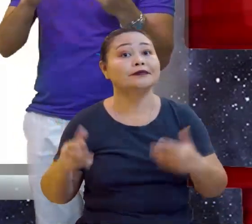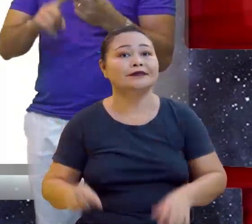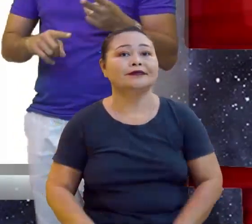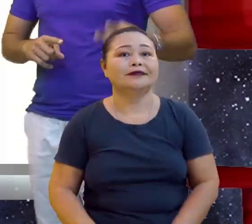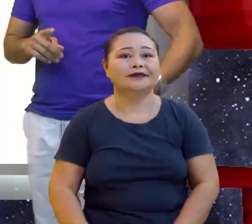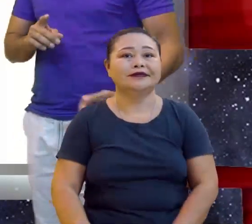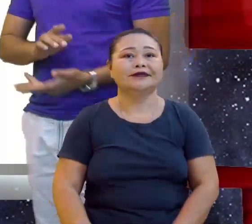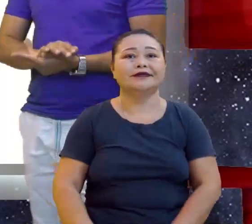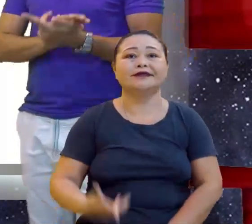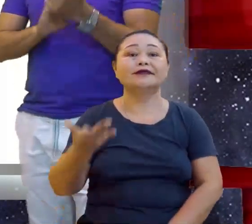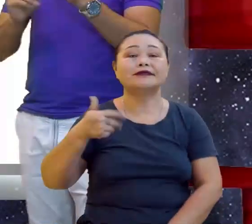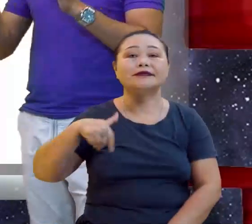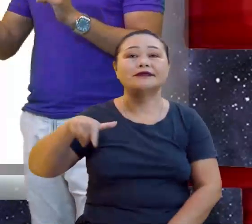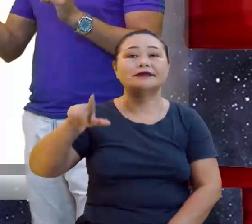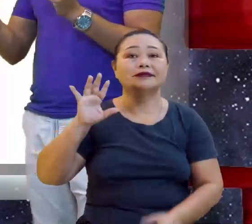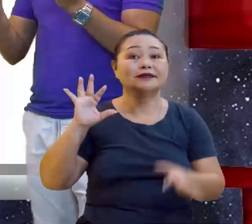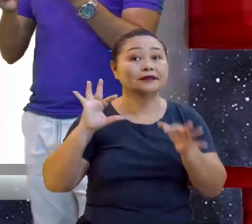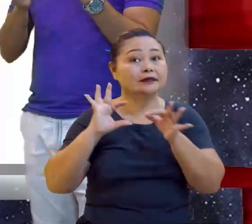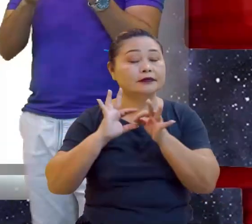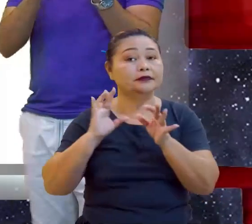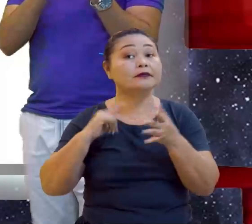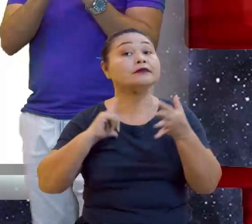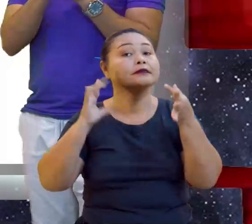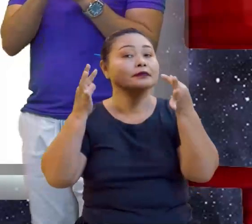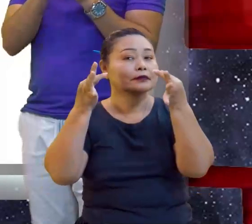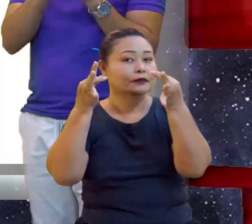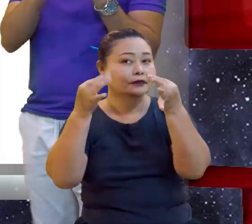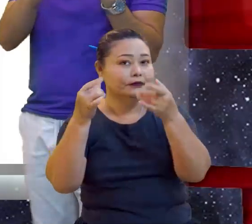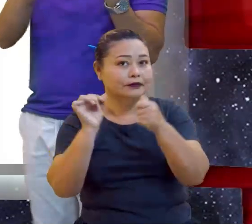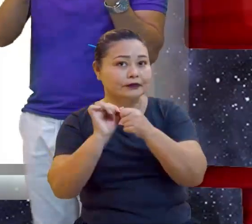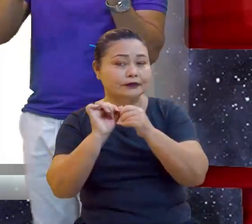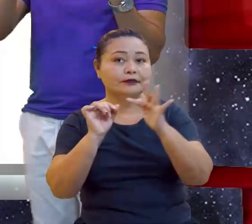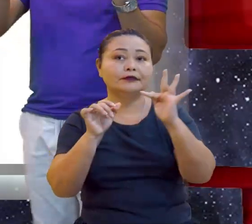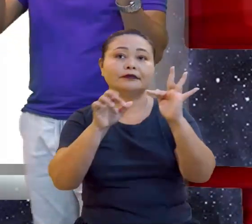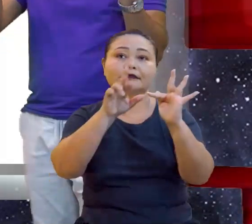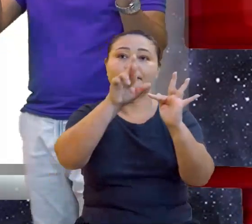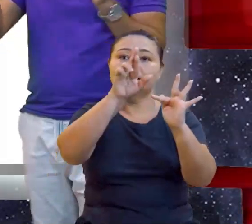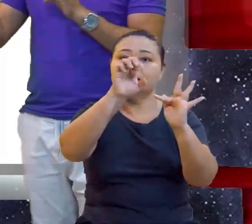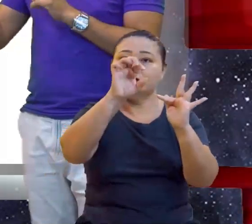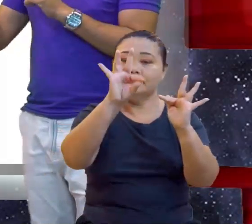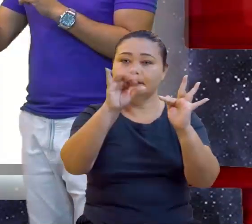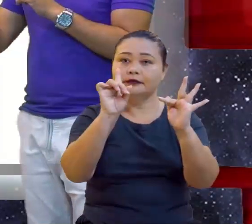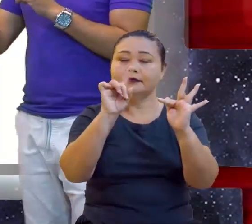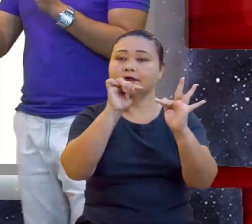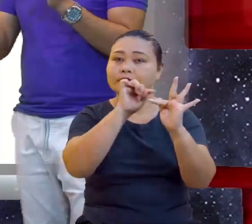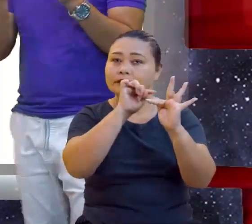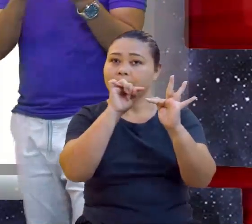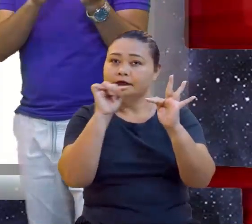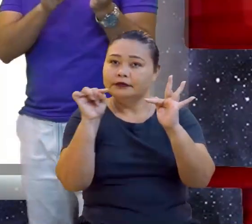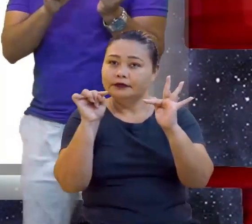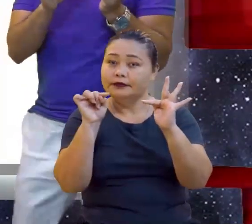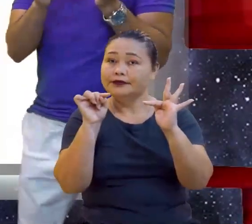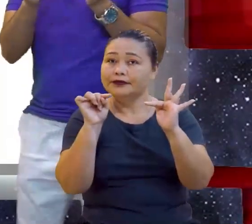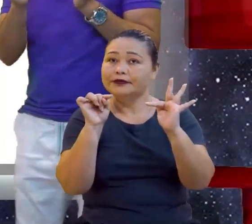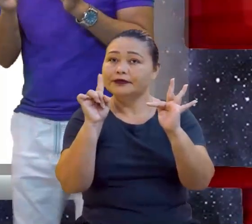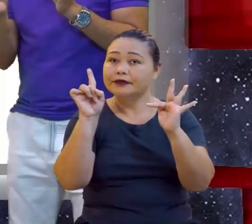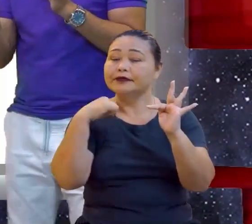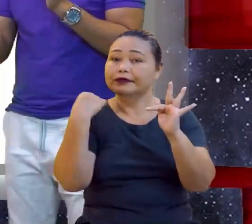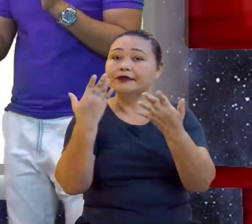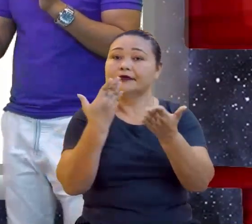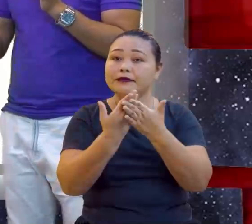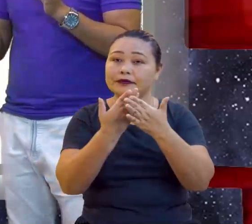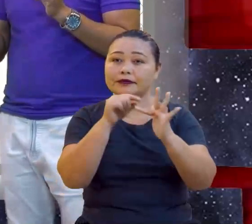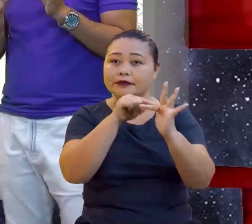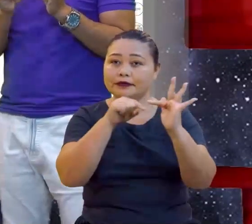Olha, e agora? Sintonia. Aí tem um detalhe. A reta que nós traçamos. Aí entra a nossa aula de